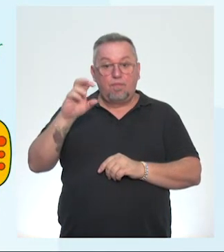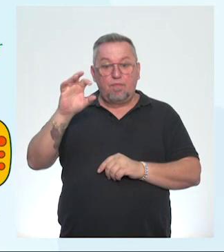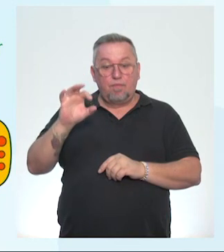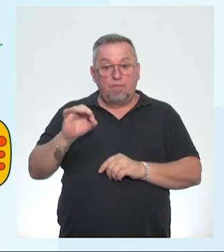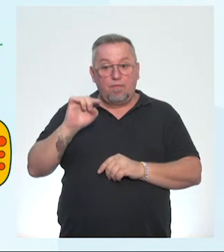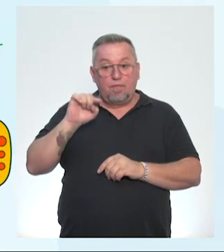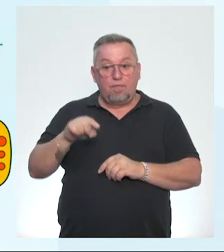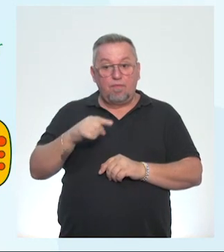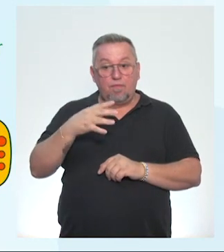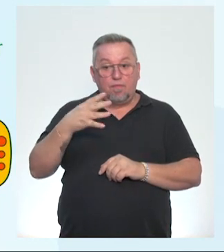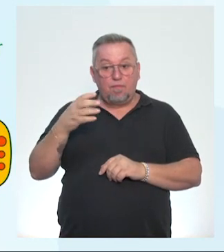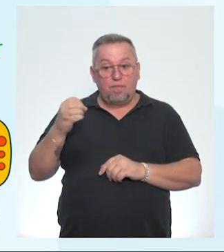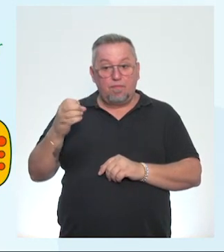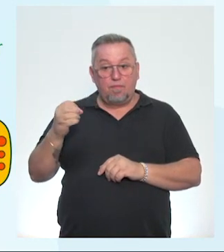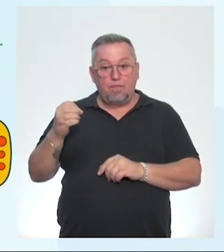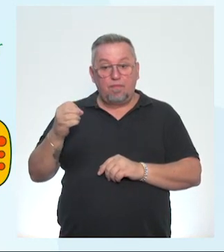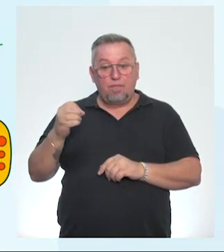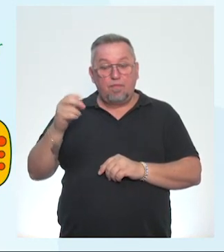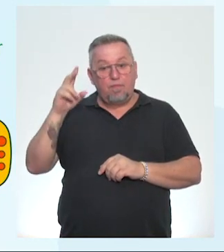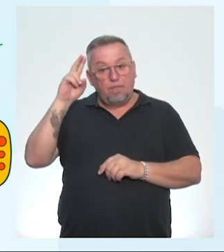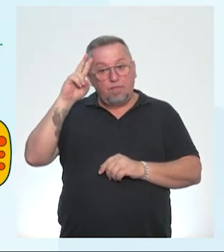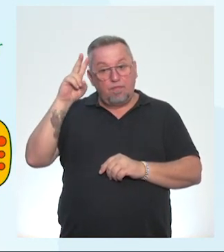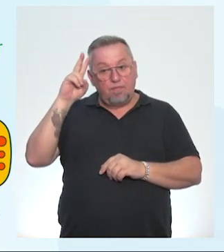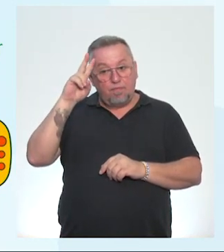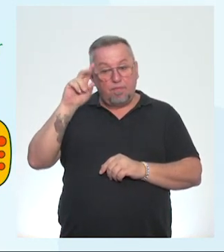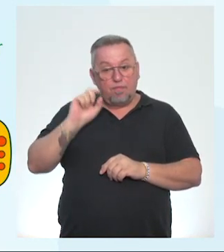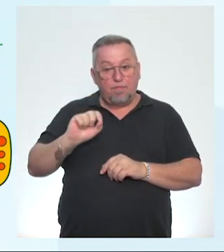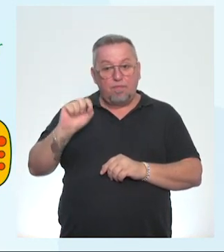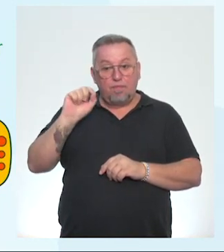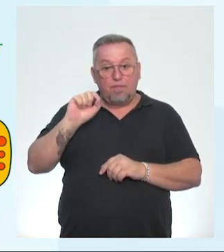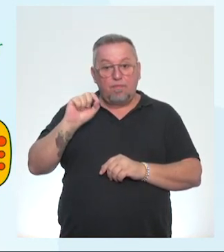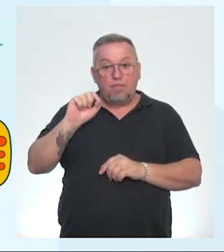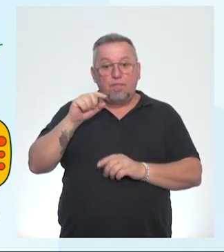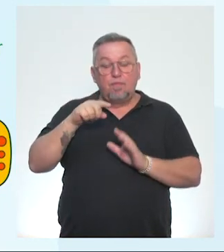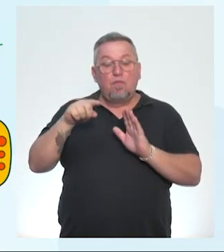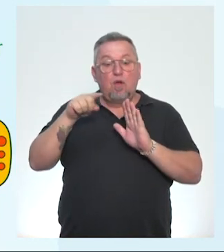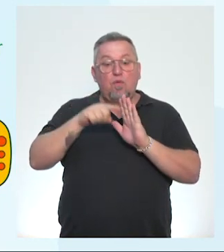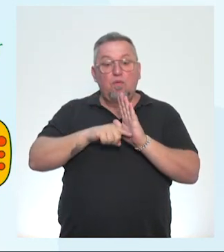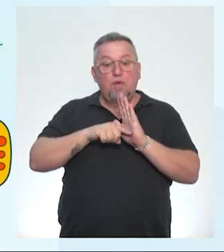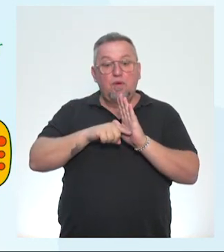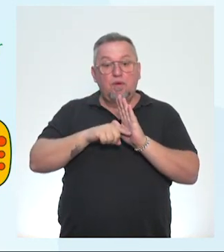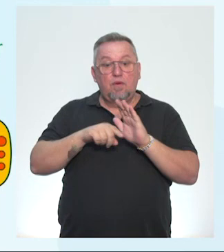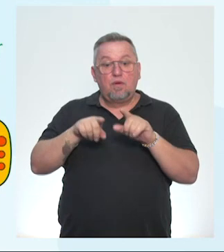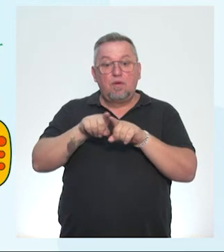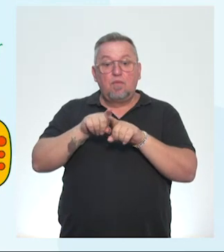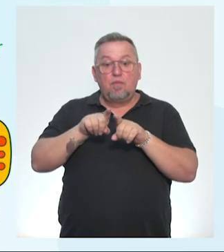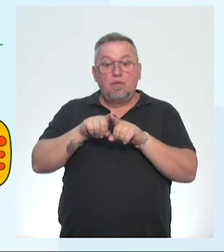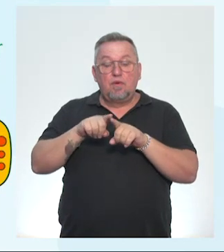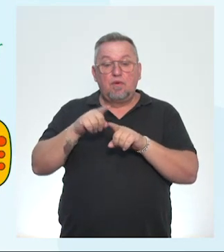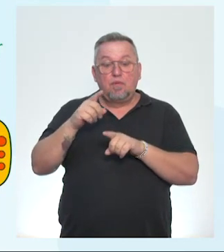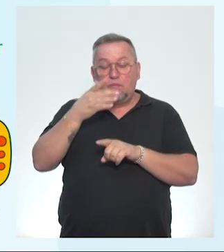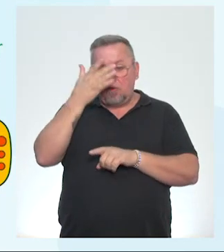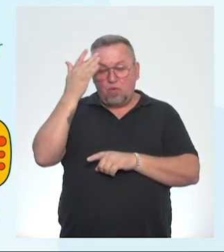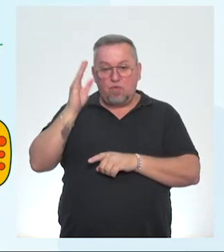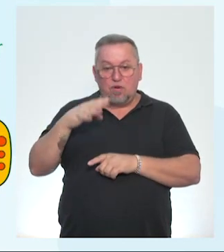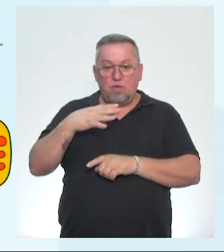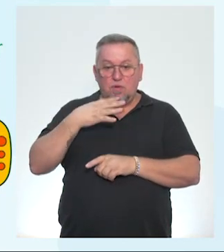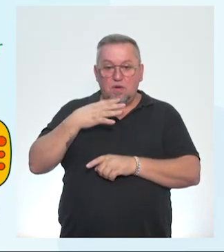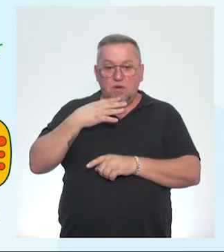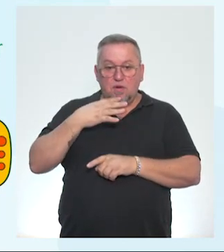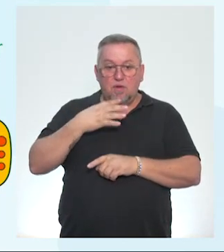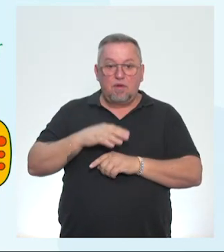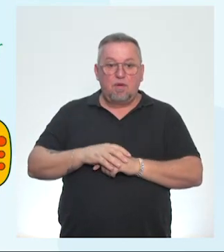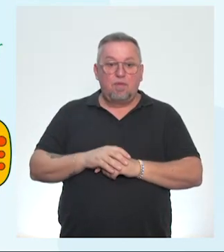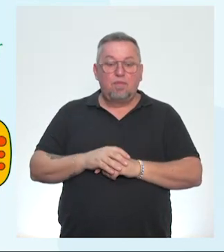de 1.400, lembrando aqui, ó, que foi feita a subtração, e aí esse processo o pessoal já conhece, né, Vivi? O que nós